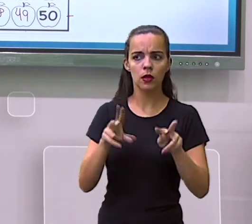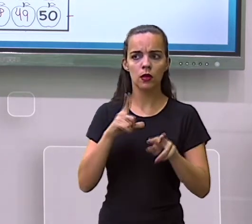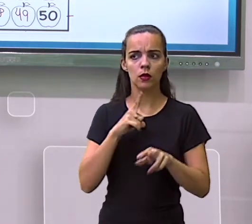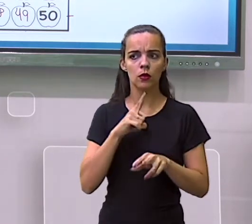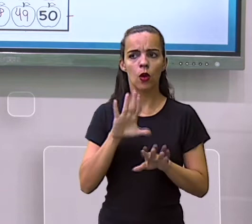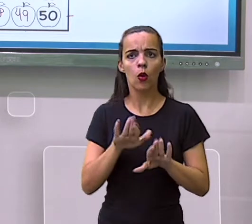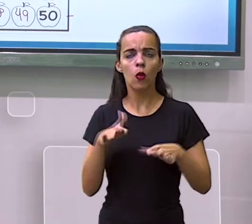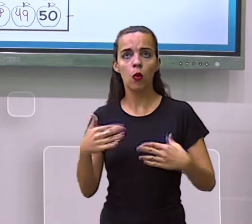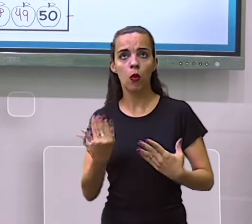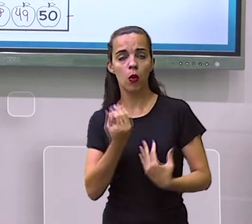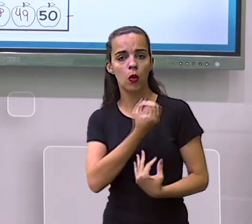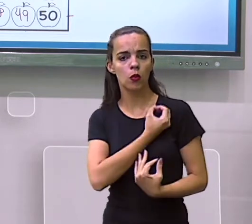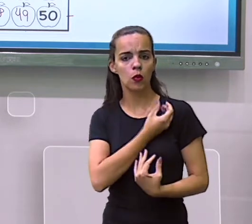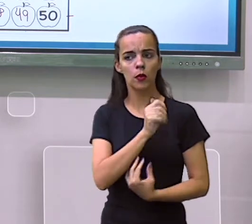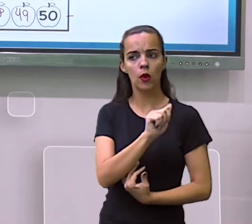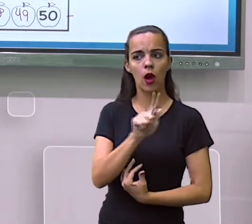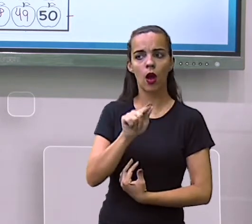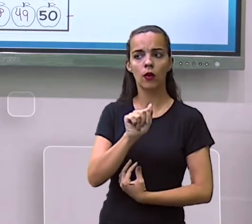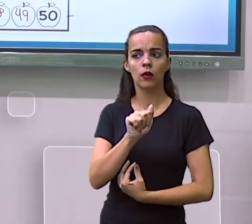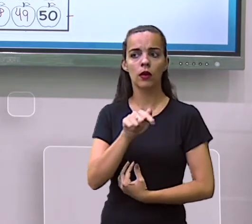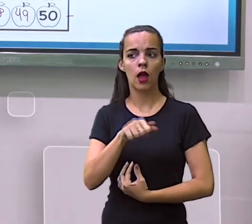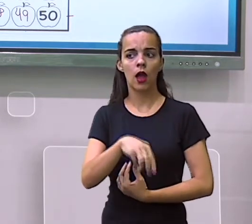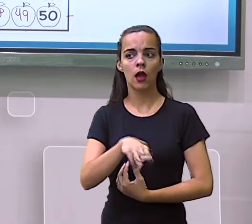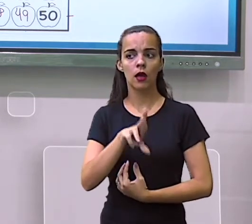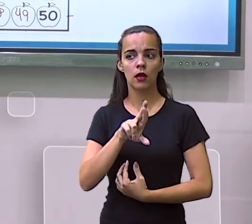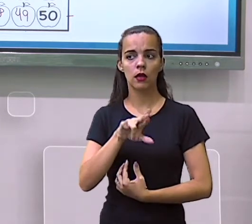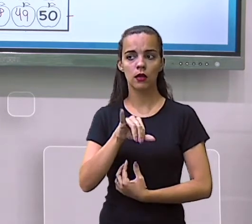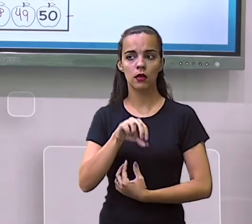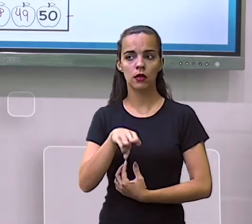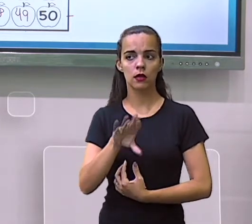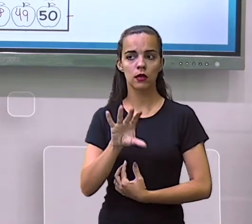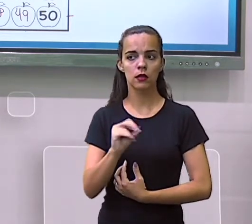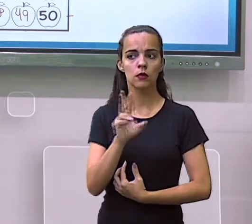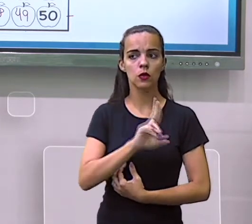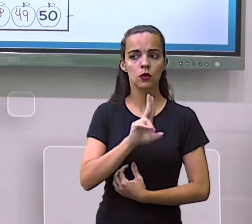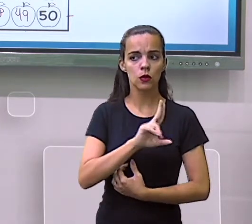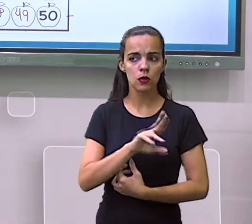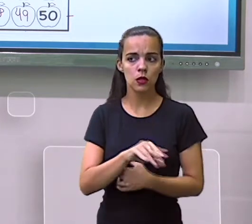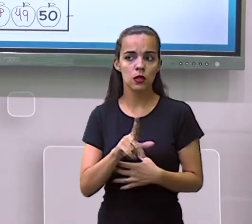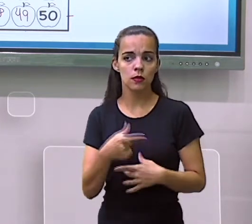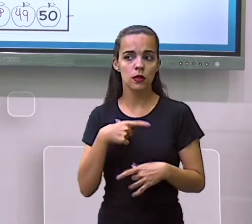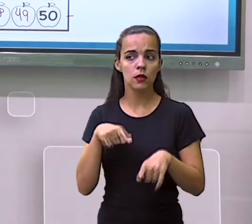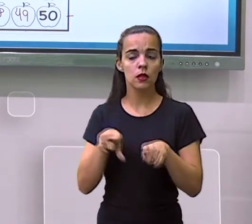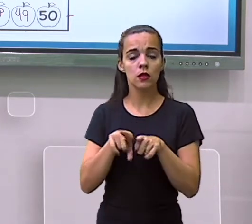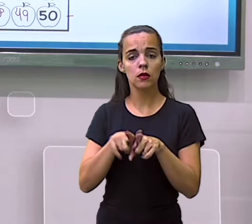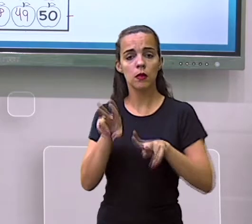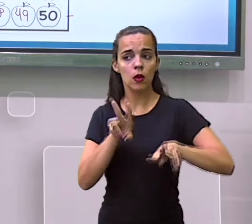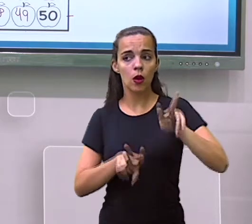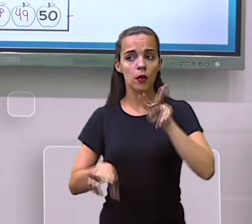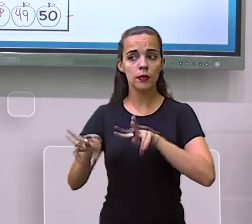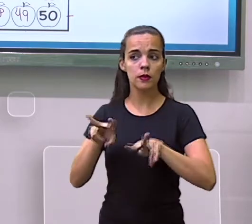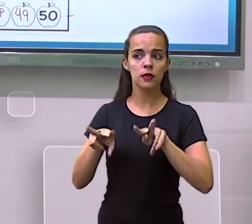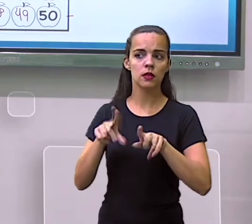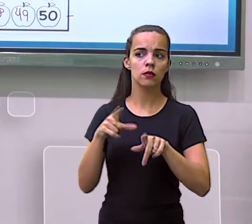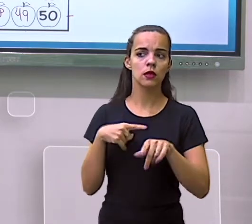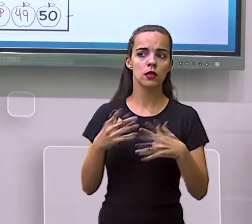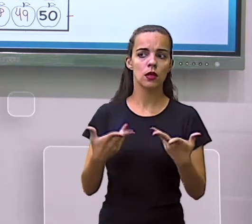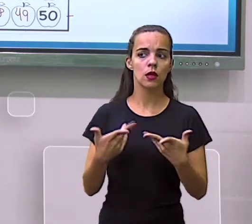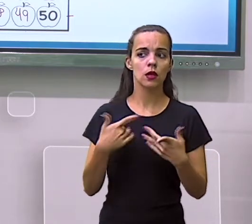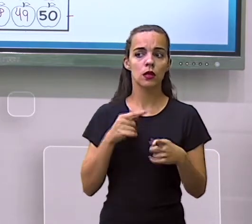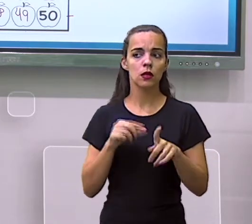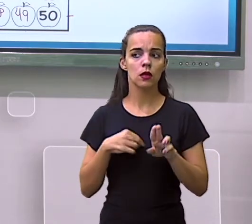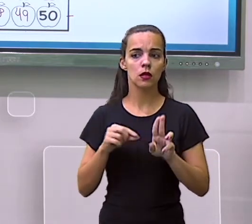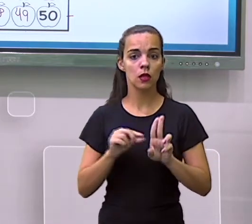qual é o algarismo que aparece na unidade, que ele vai se repetir a cada linha, e observamos o algarismo que vai aparecer